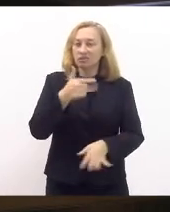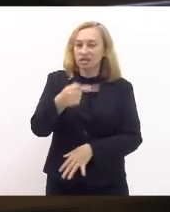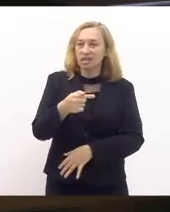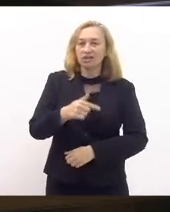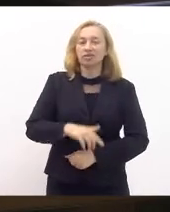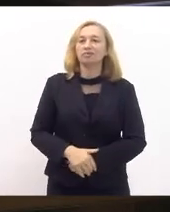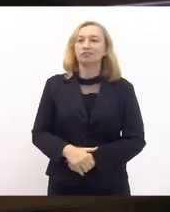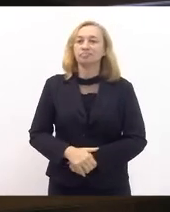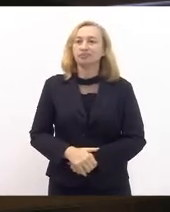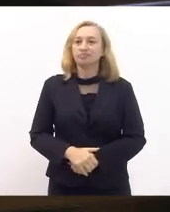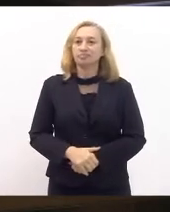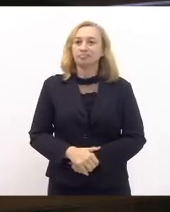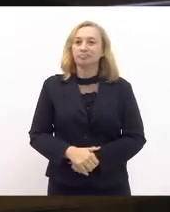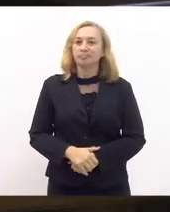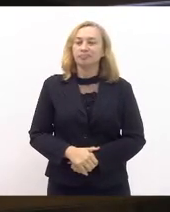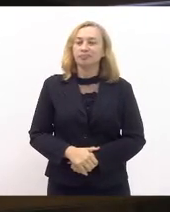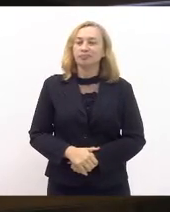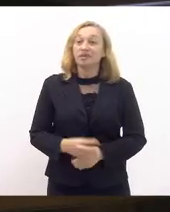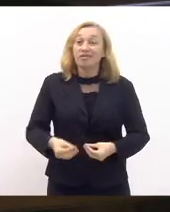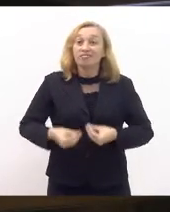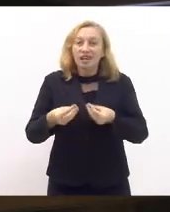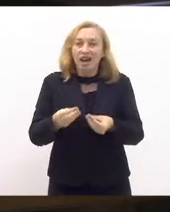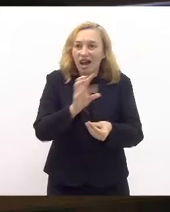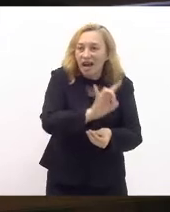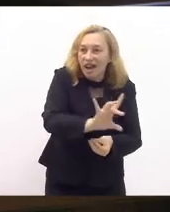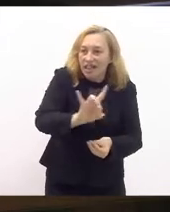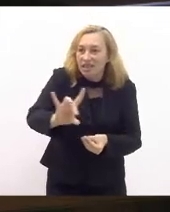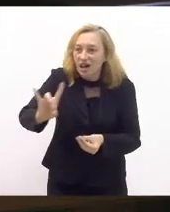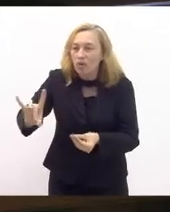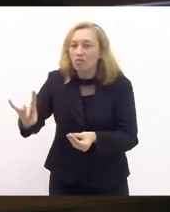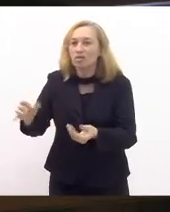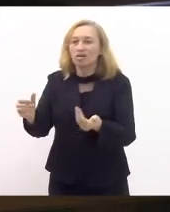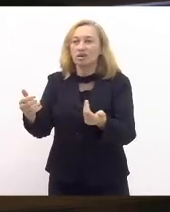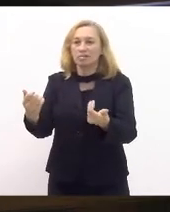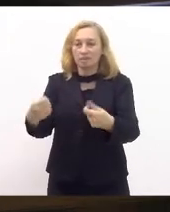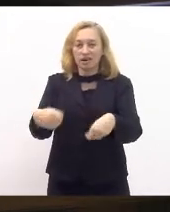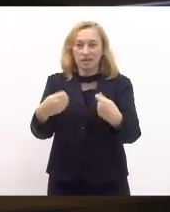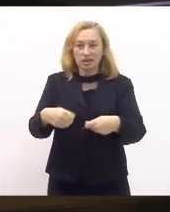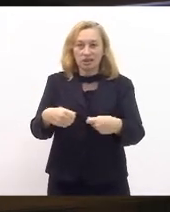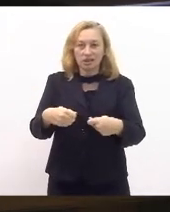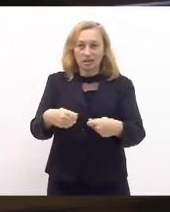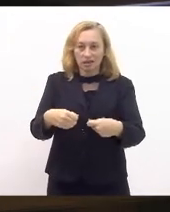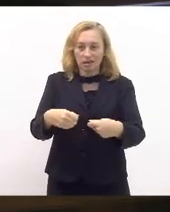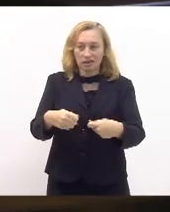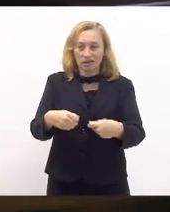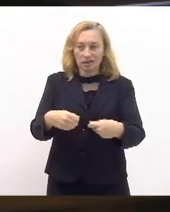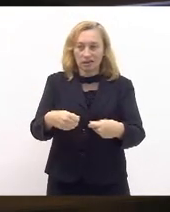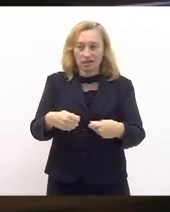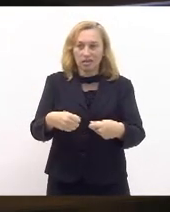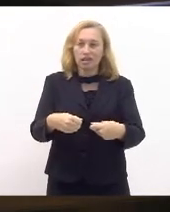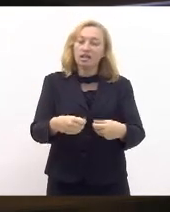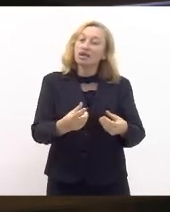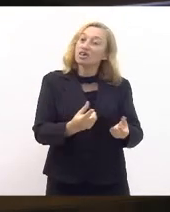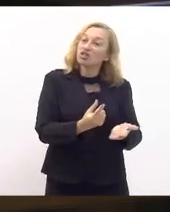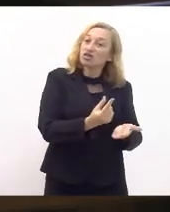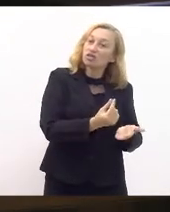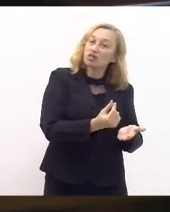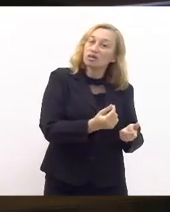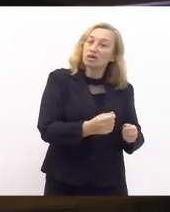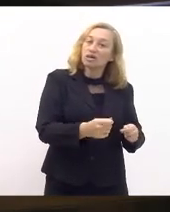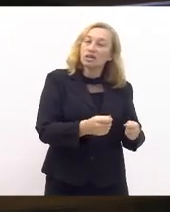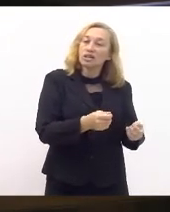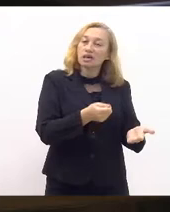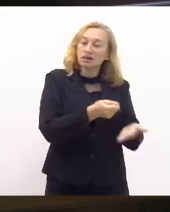portanto, dai a cada um o que deveis, a quem tributo, tributo, a quem